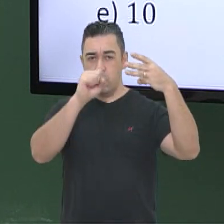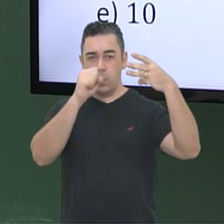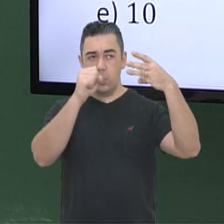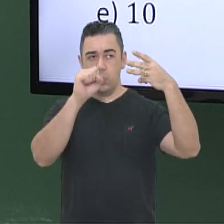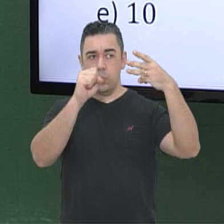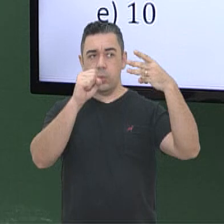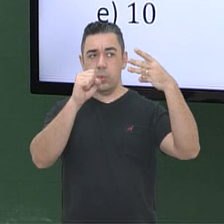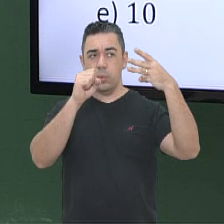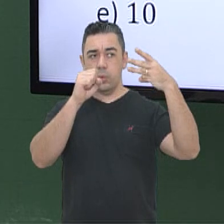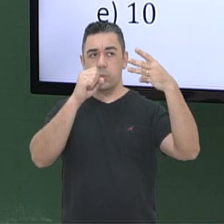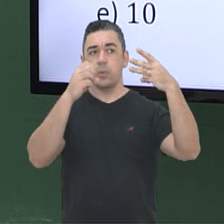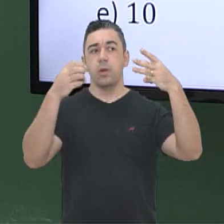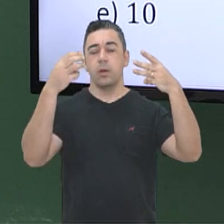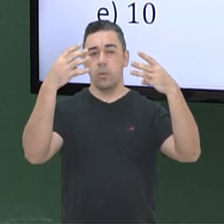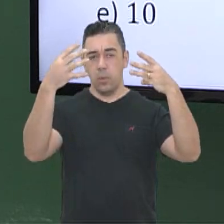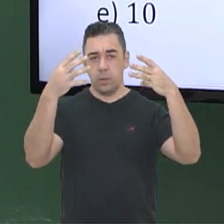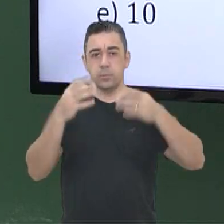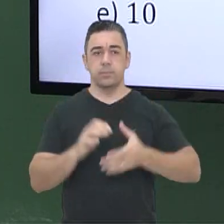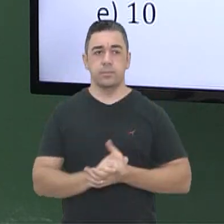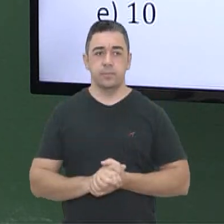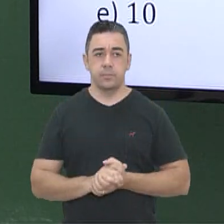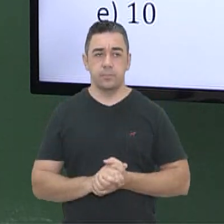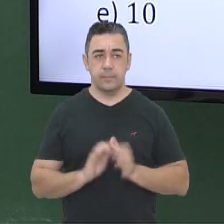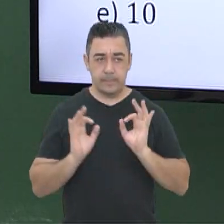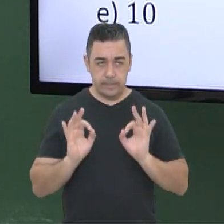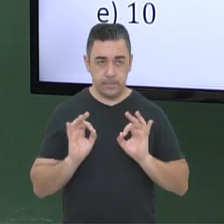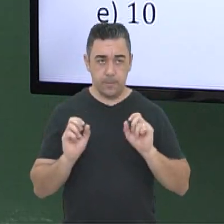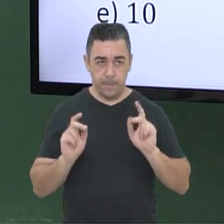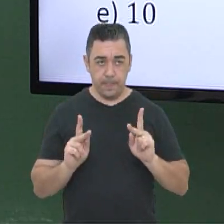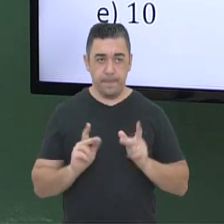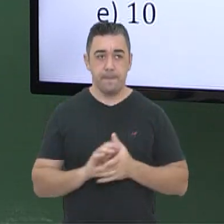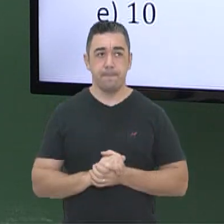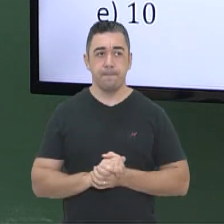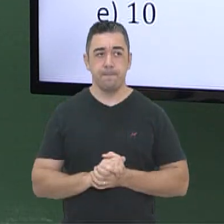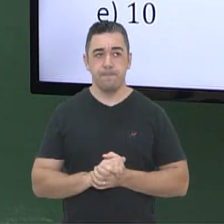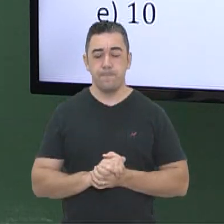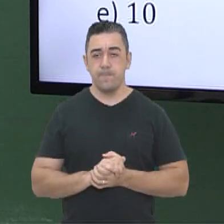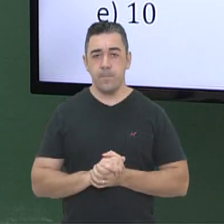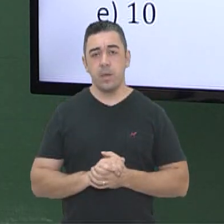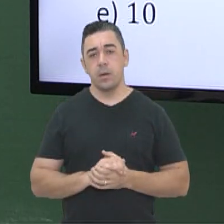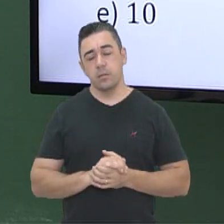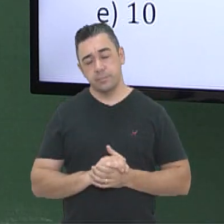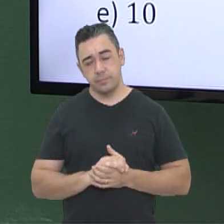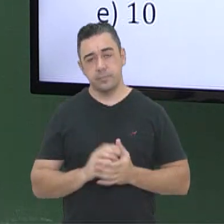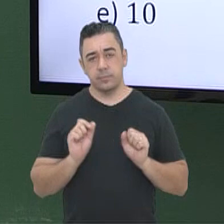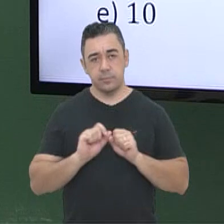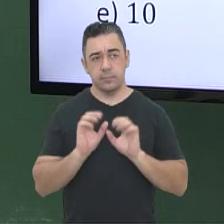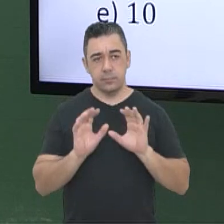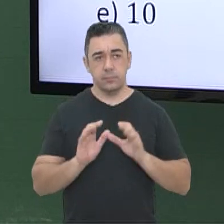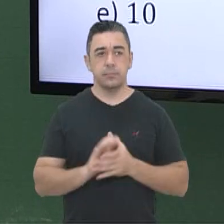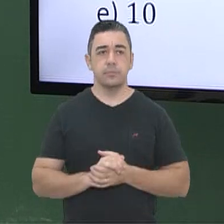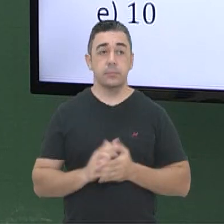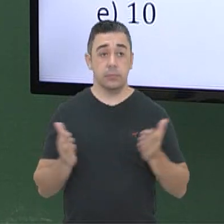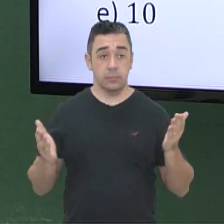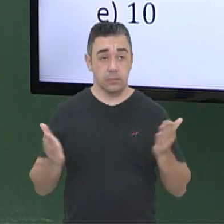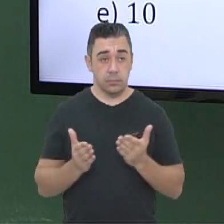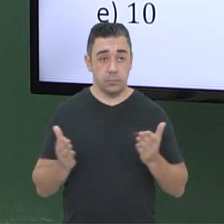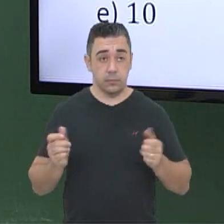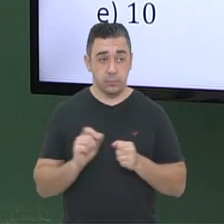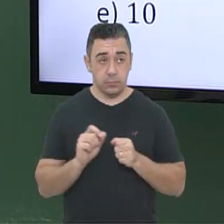de 8 elevado a quarta, ok? O 3 é índice, o 4 é expoente. Agora,